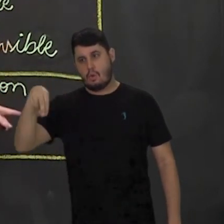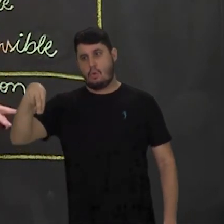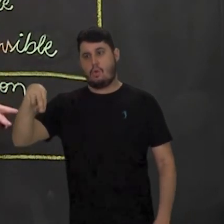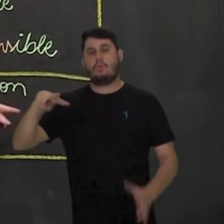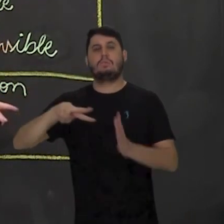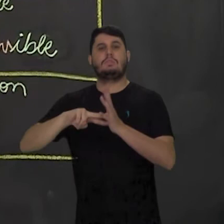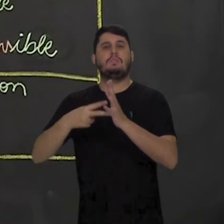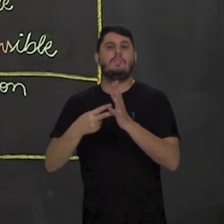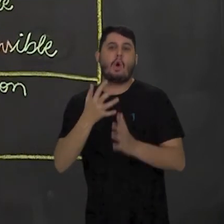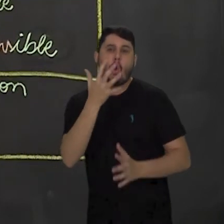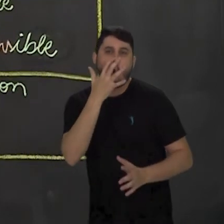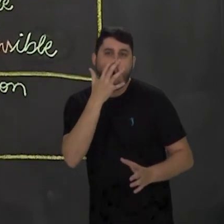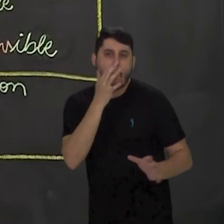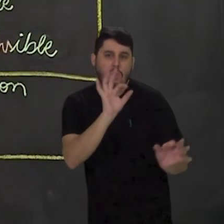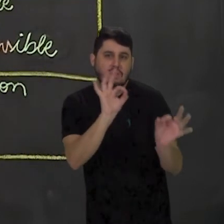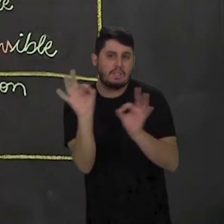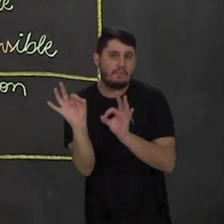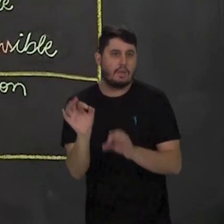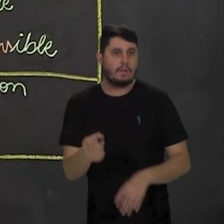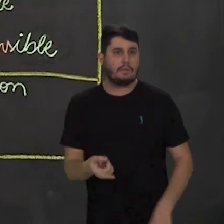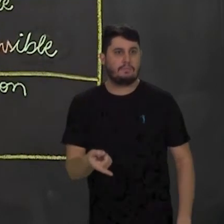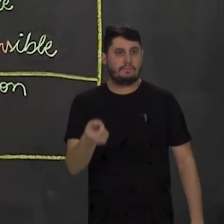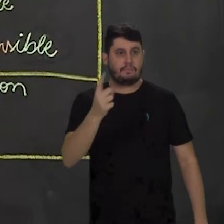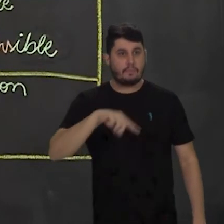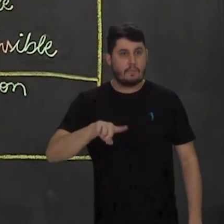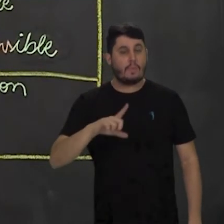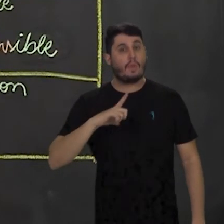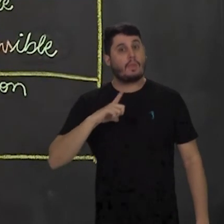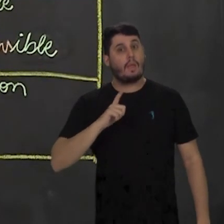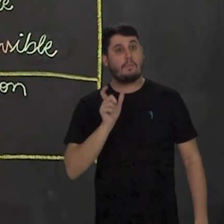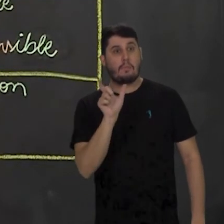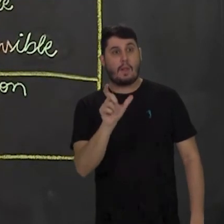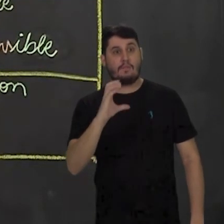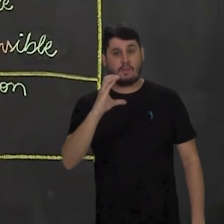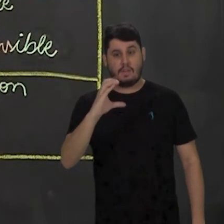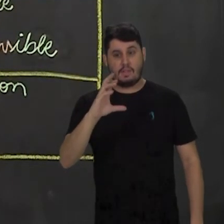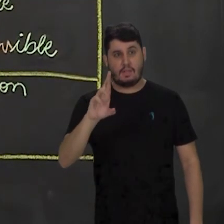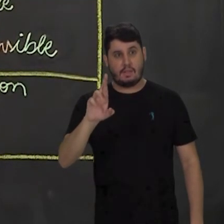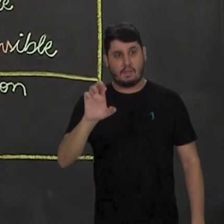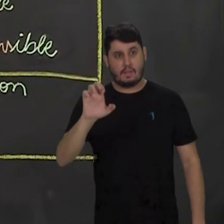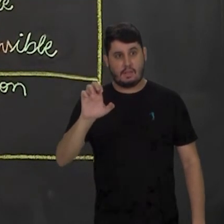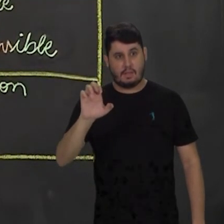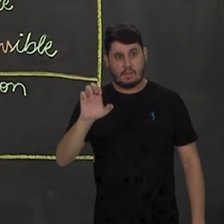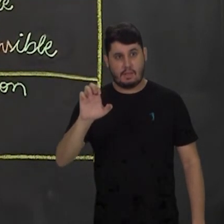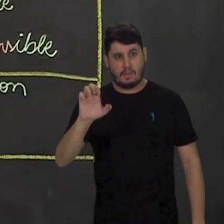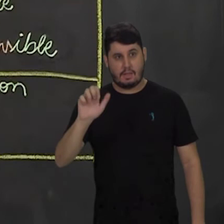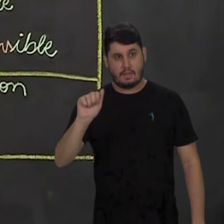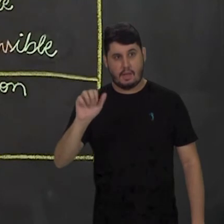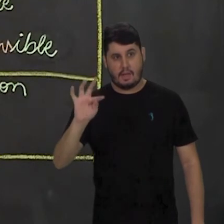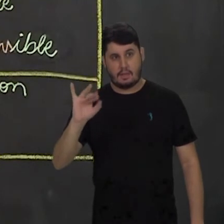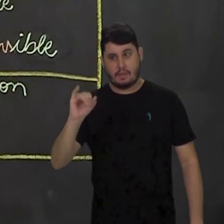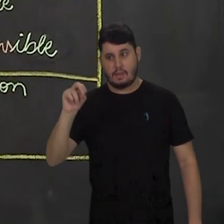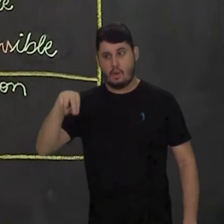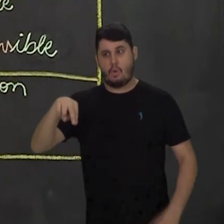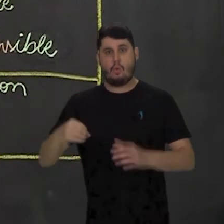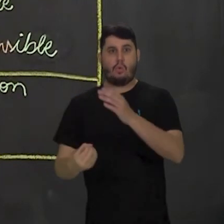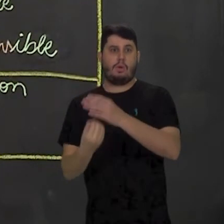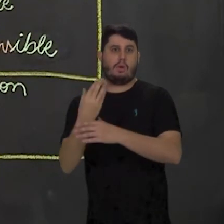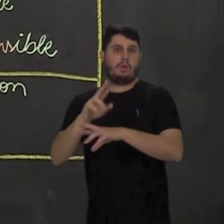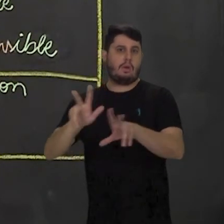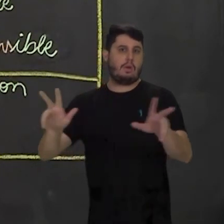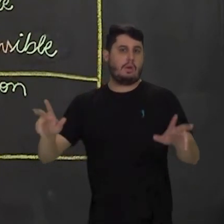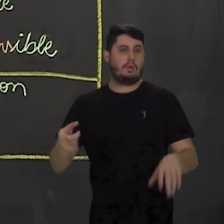observation, observação. Eu tenho o creation, de criação. E eu tenho